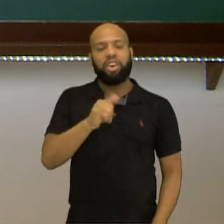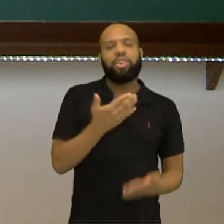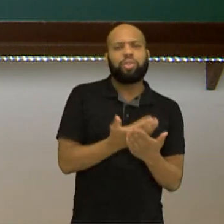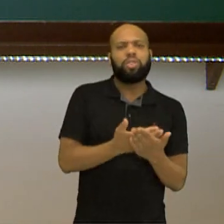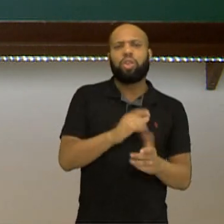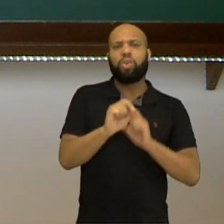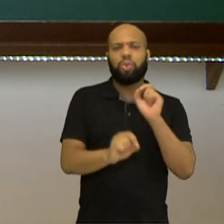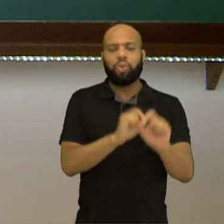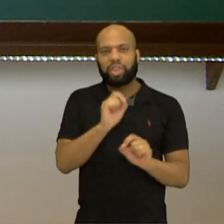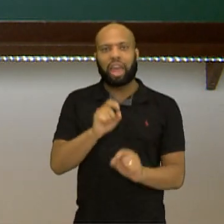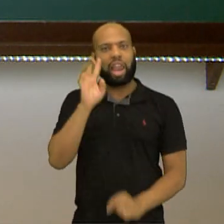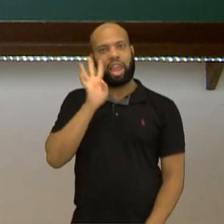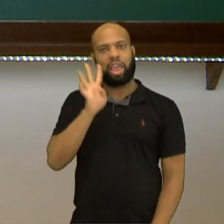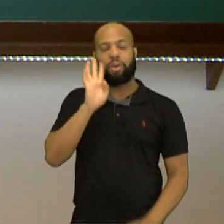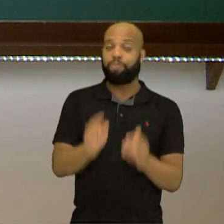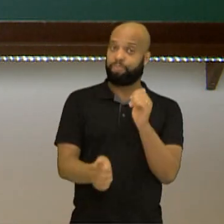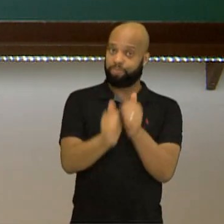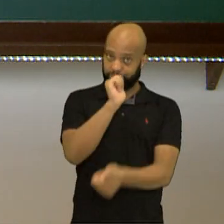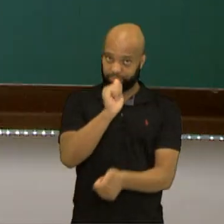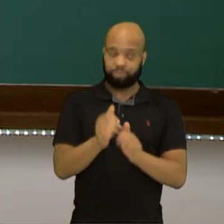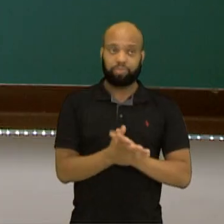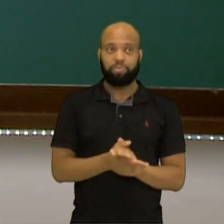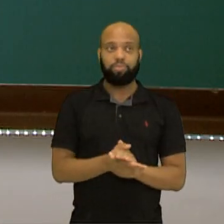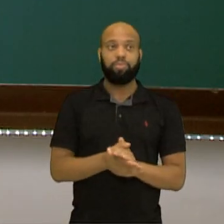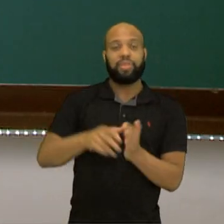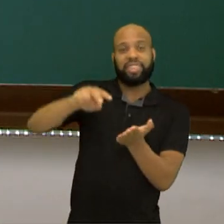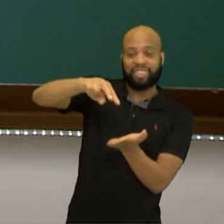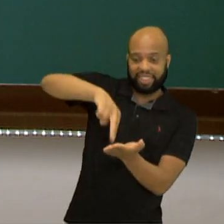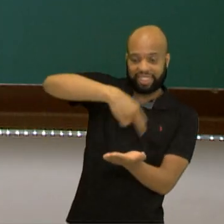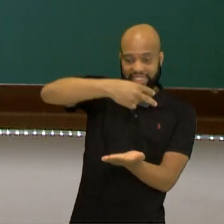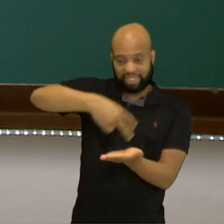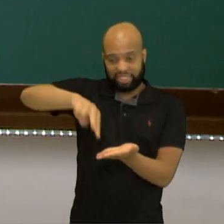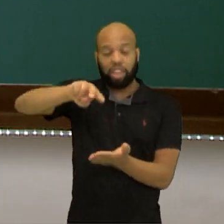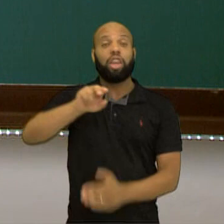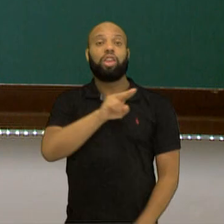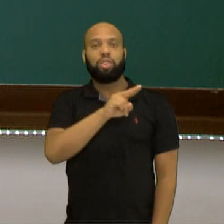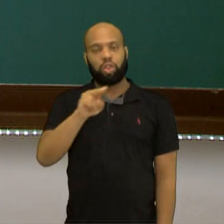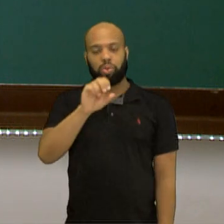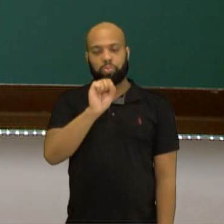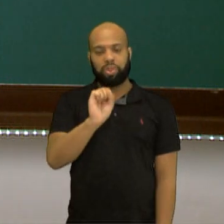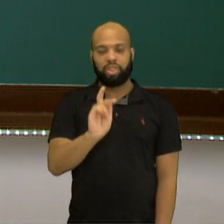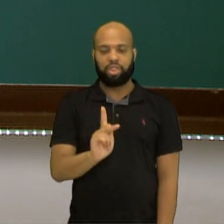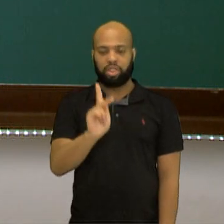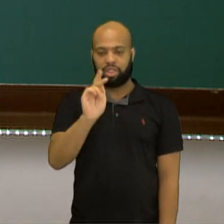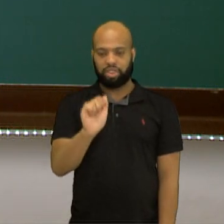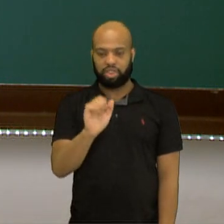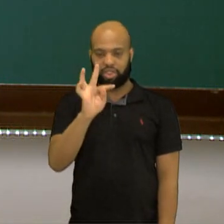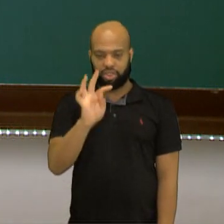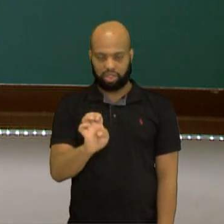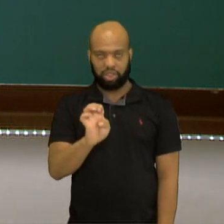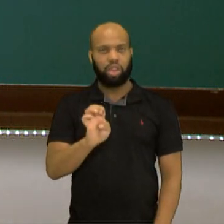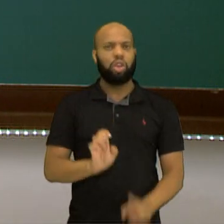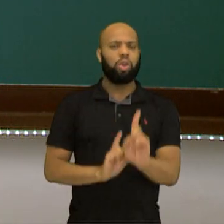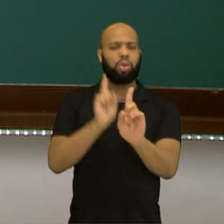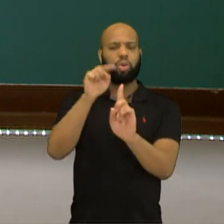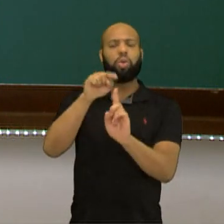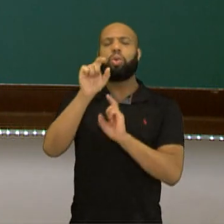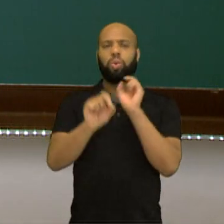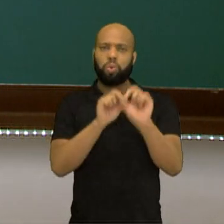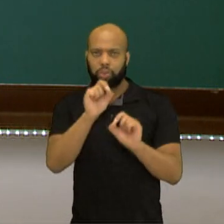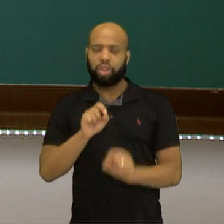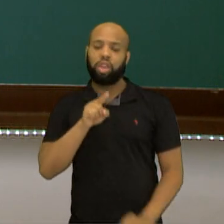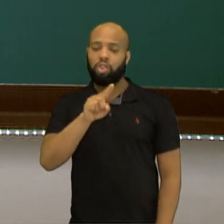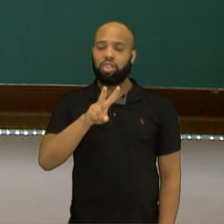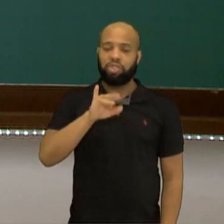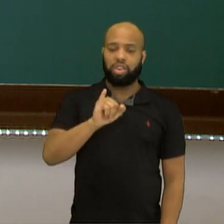eu tenho certeza que vocês gostam. E ela é o skate. Tá? Então, quais são os objetivos da nossa aula de hoje? É que você